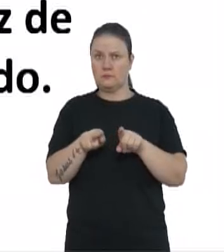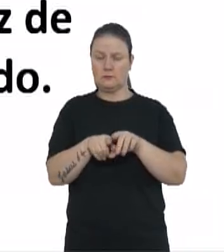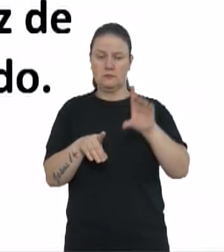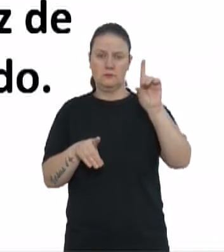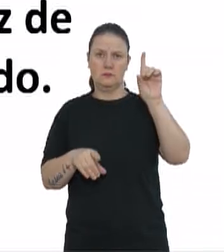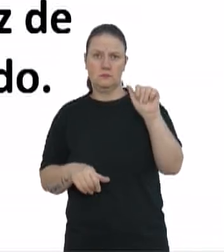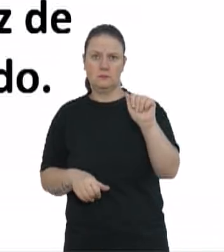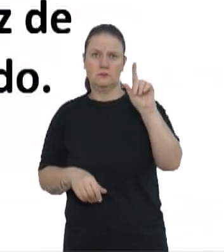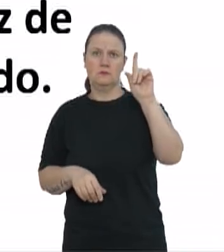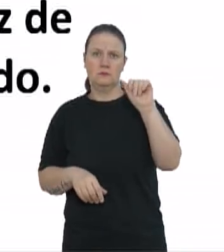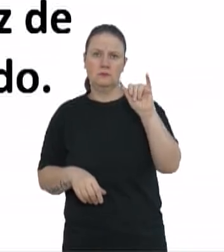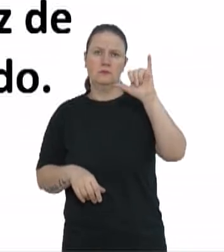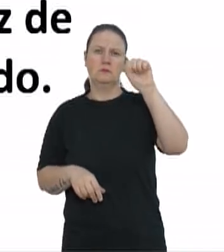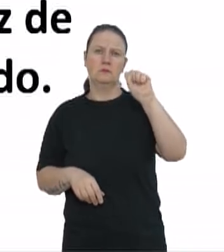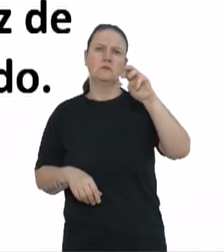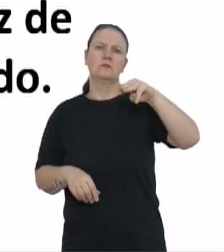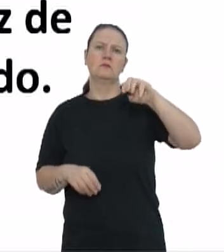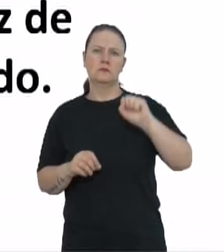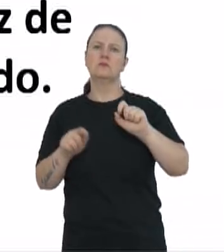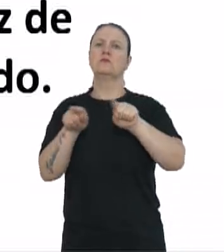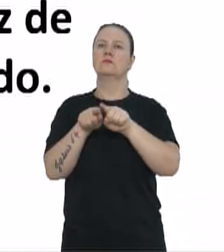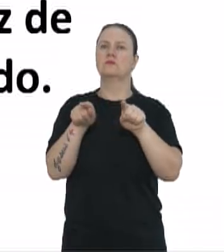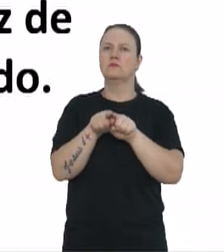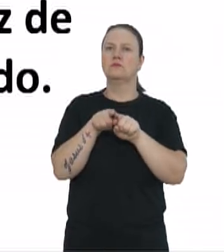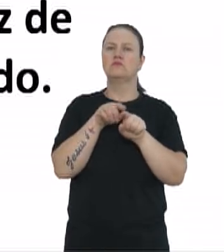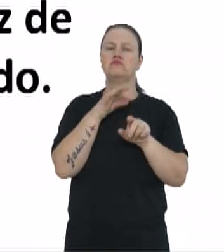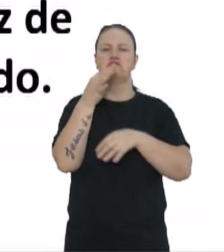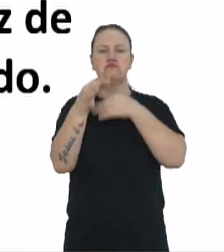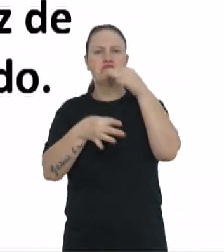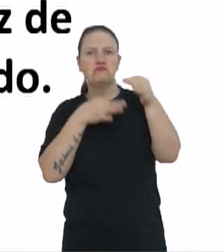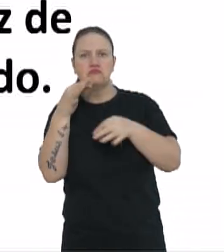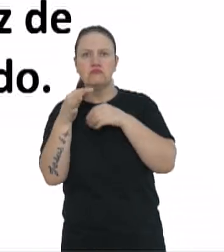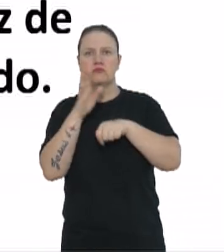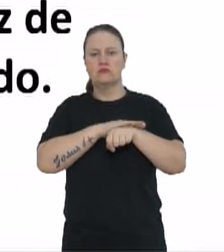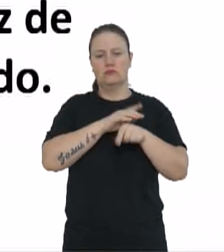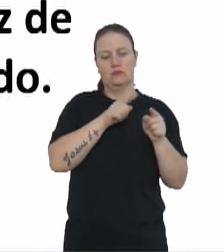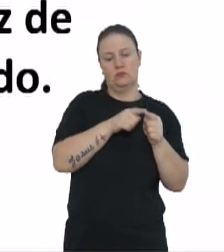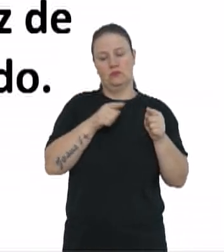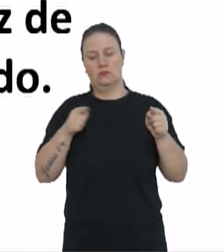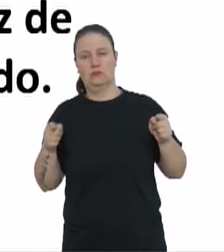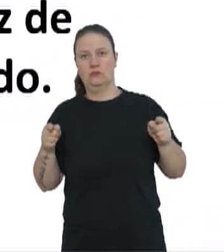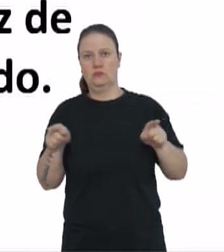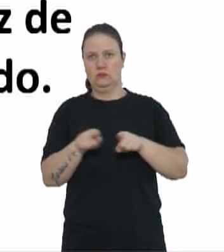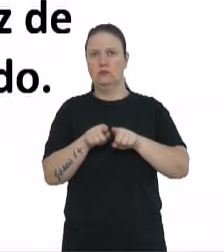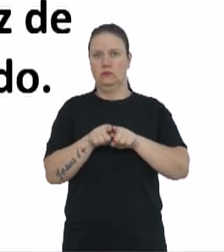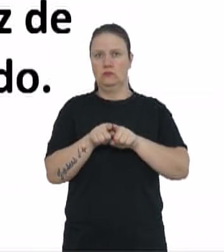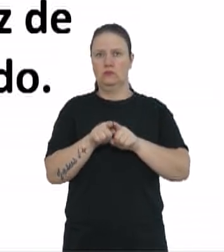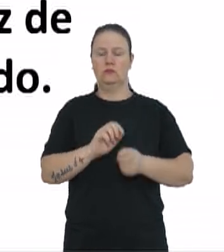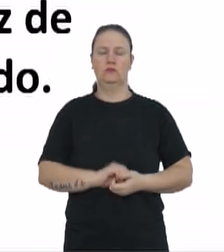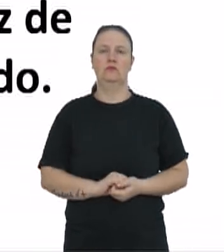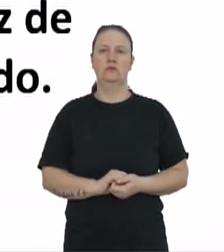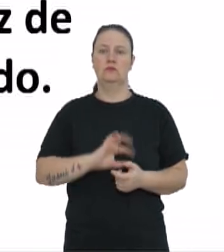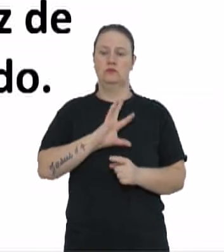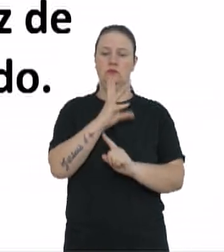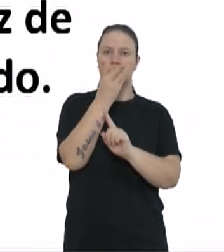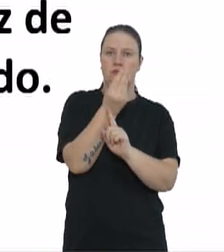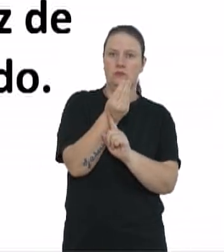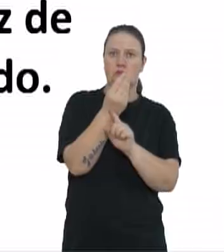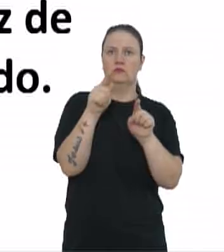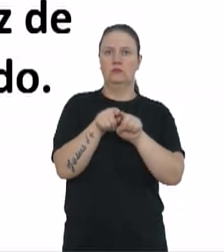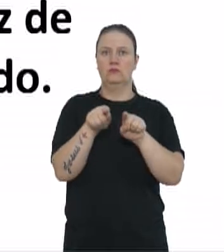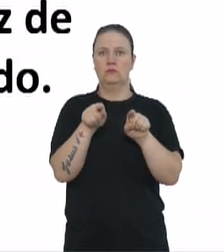uma arte que dialogava com os questionamentos de uma época, né? A arte de Hal